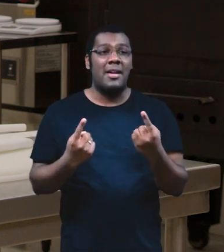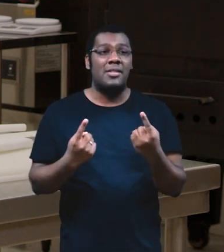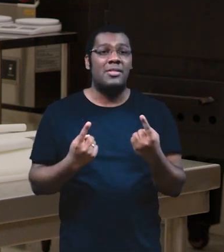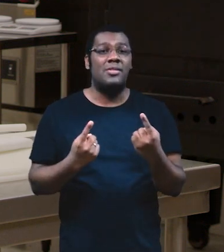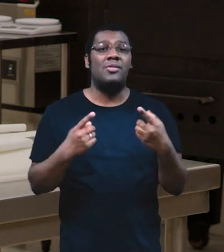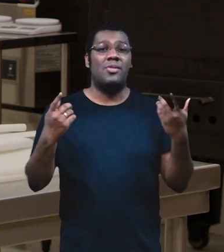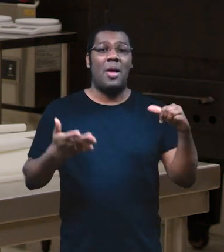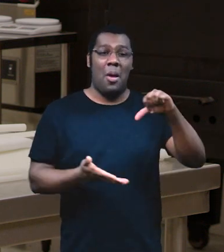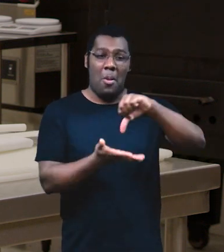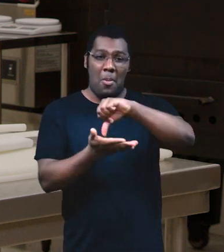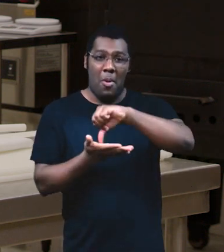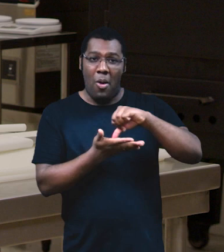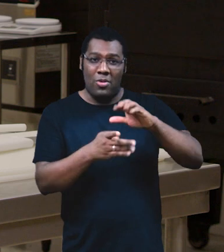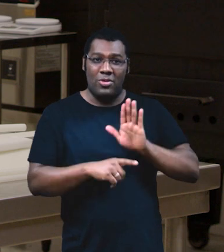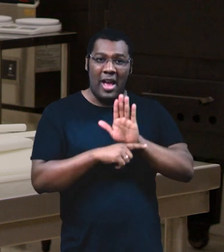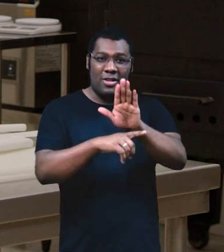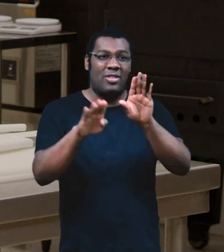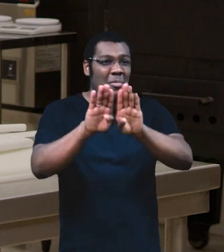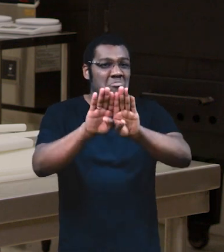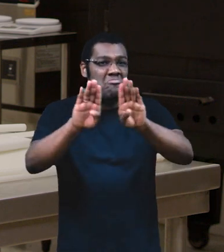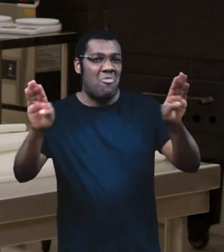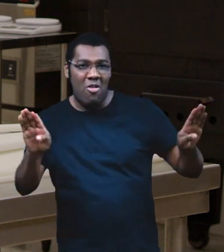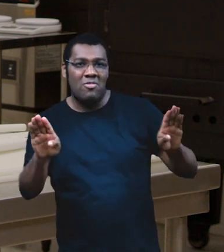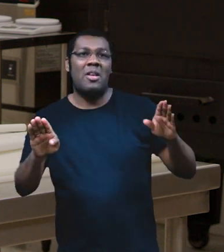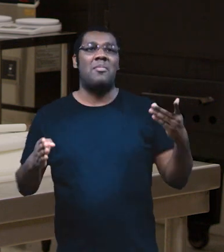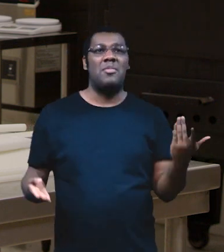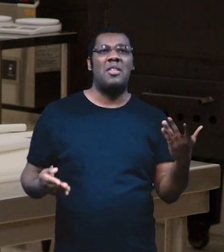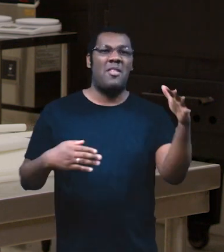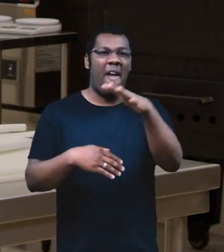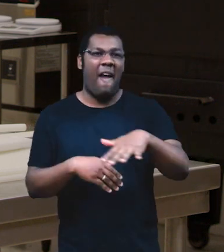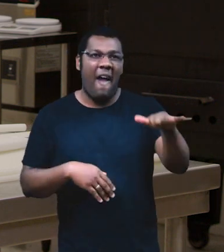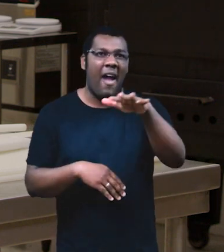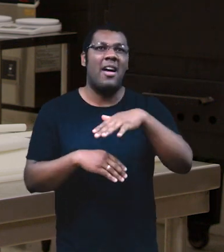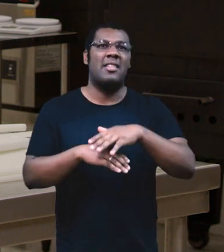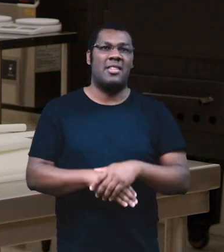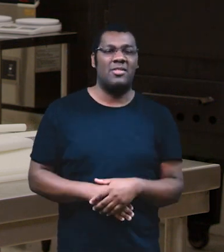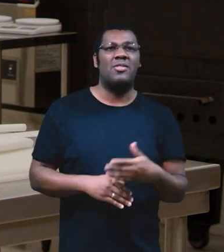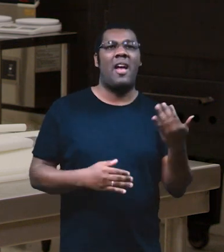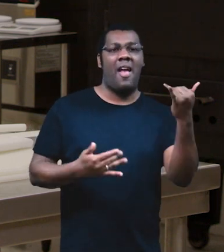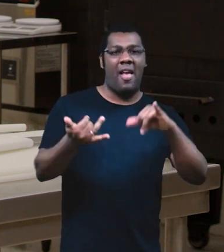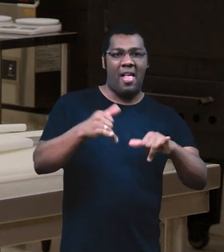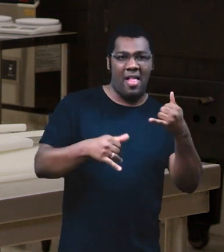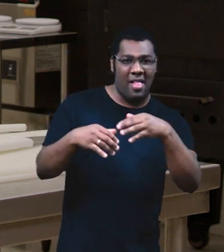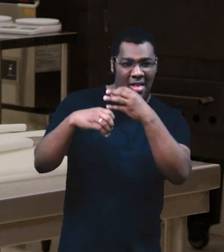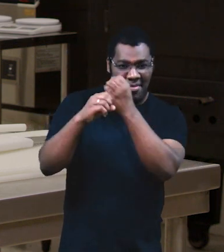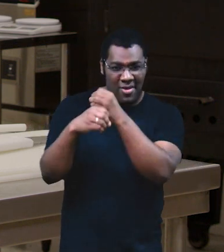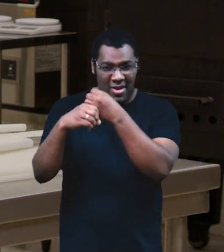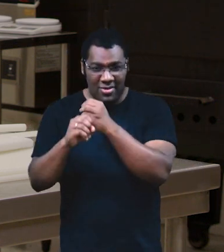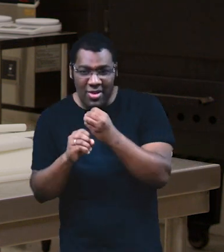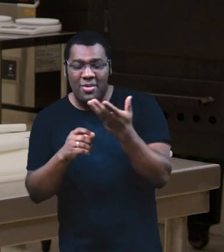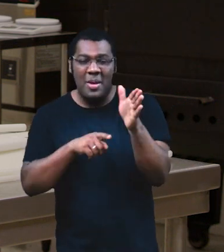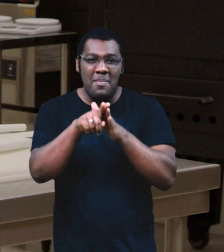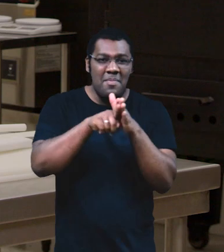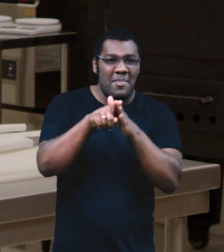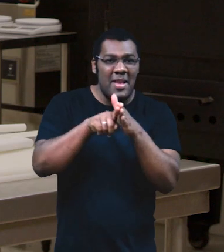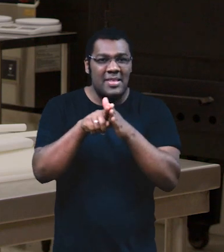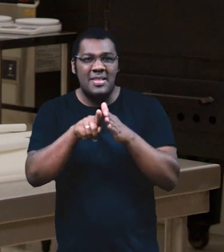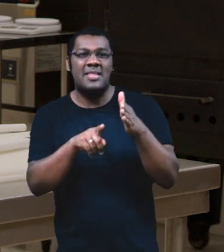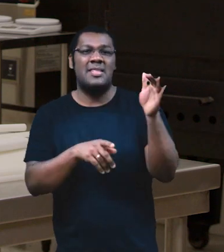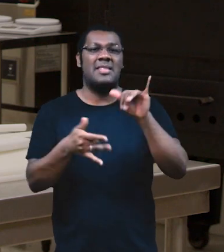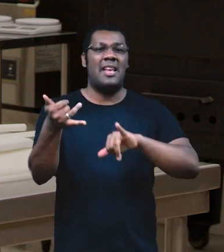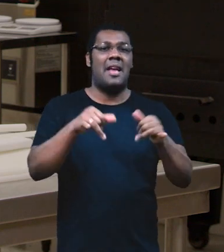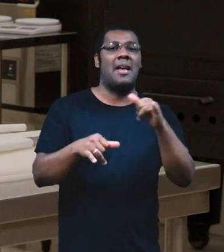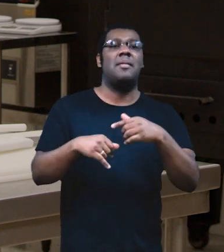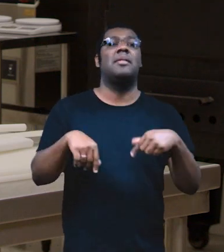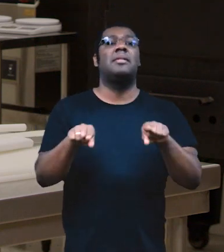eles podem estar em laboratórios fazendo análises físico-químicas desses produtos, trabalhando com as próprias matérias-primas, com o próprio malte,